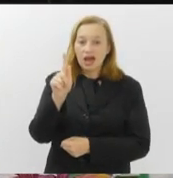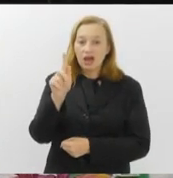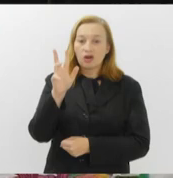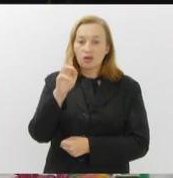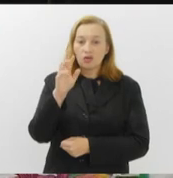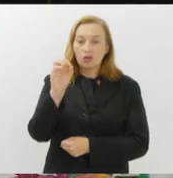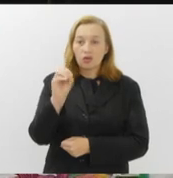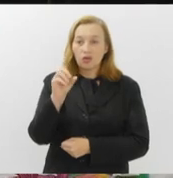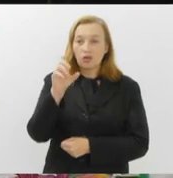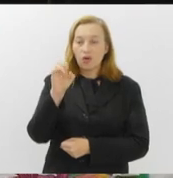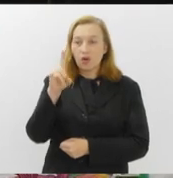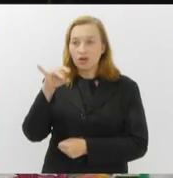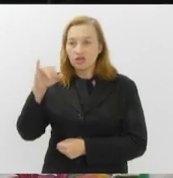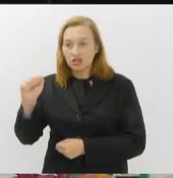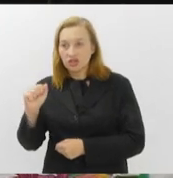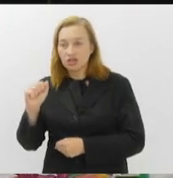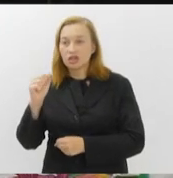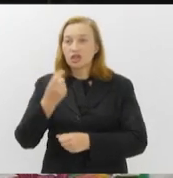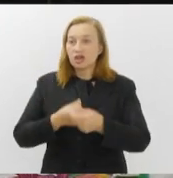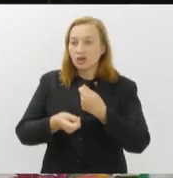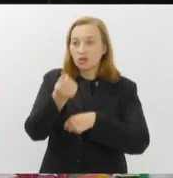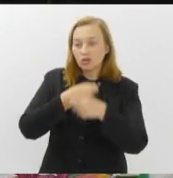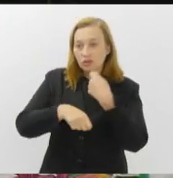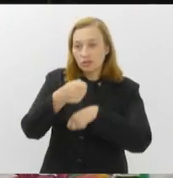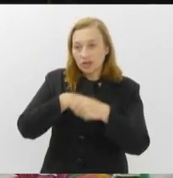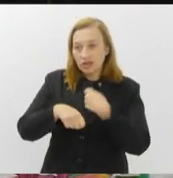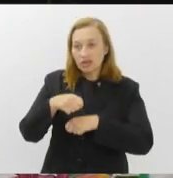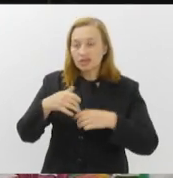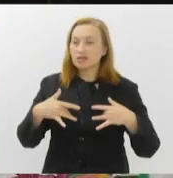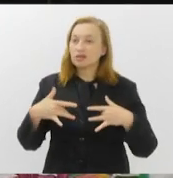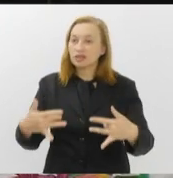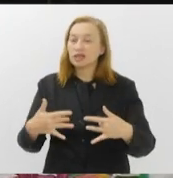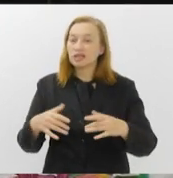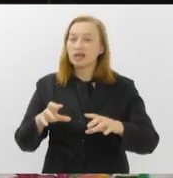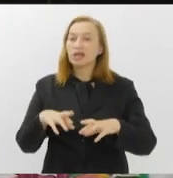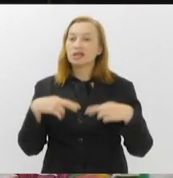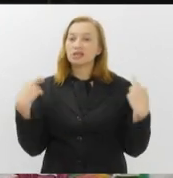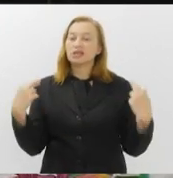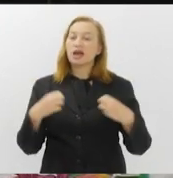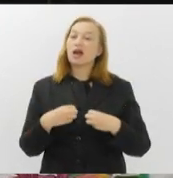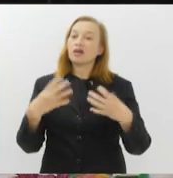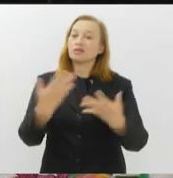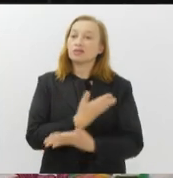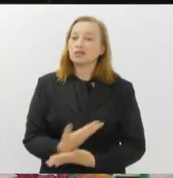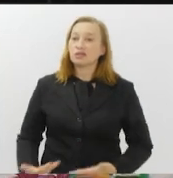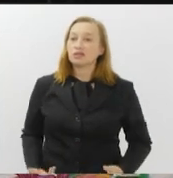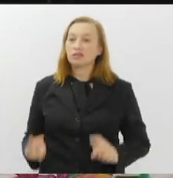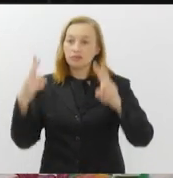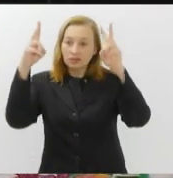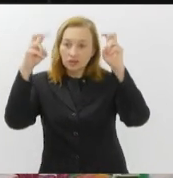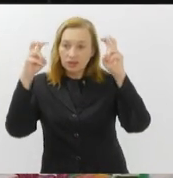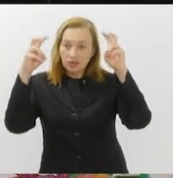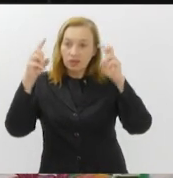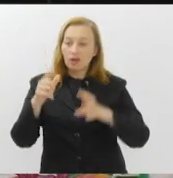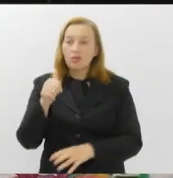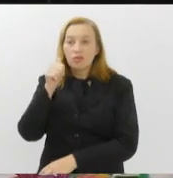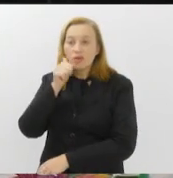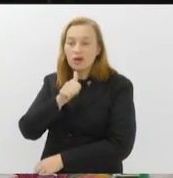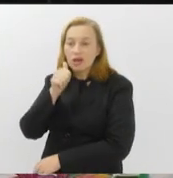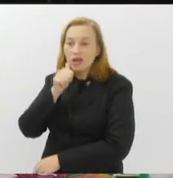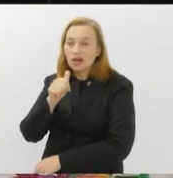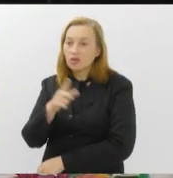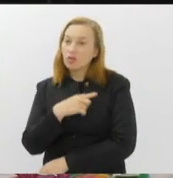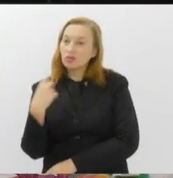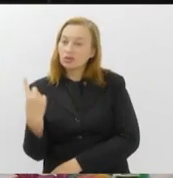Solidária. Essa audiência pública que tem como tema Mulheres como Agentes